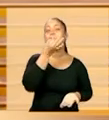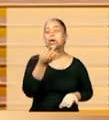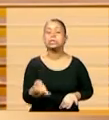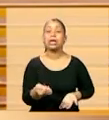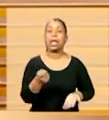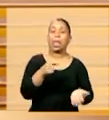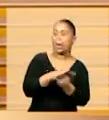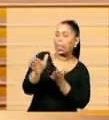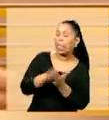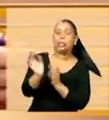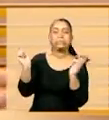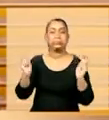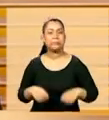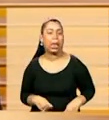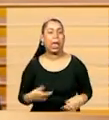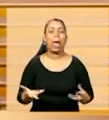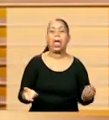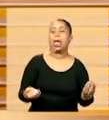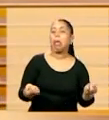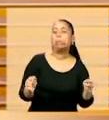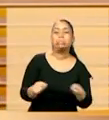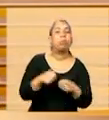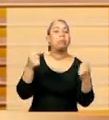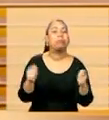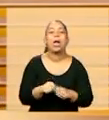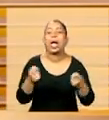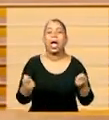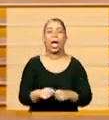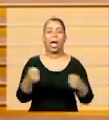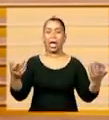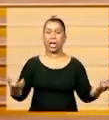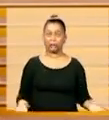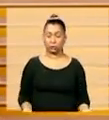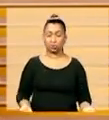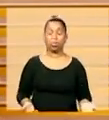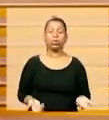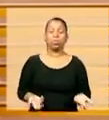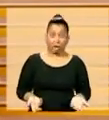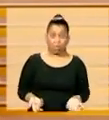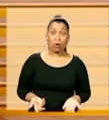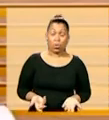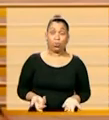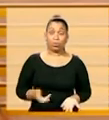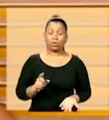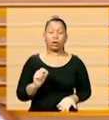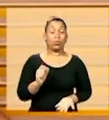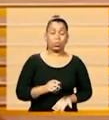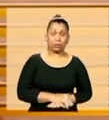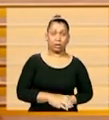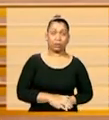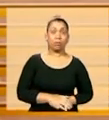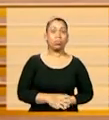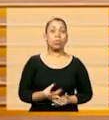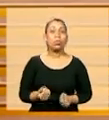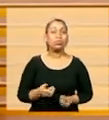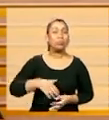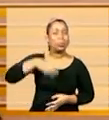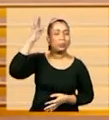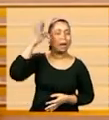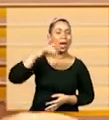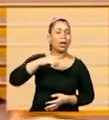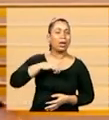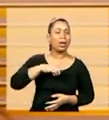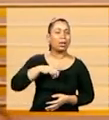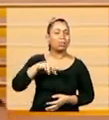que pode gastar ou que isso é bobagem, isso aí não vai resultar em nada. Nesse caso, o barato sai muito caro, né? Primeiro, é